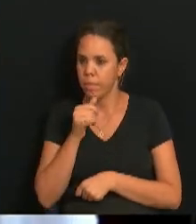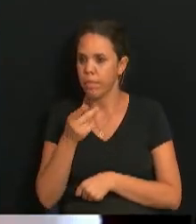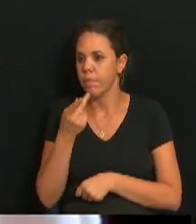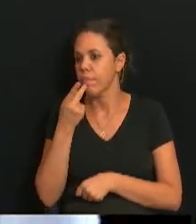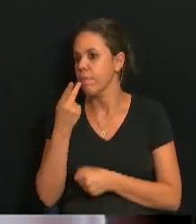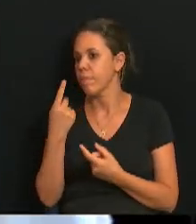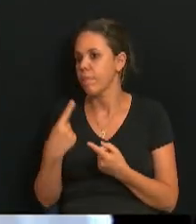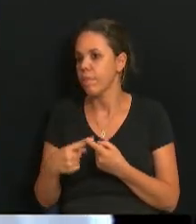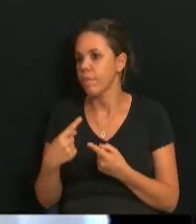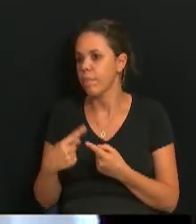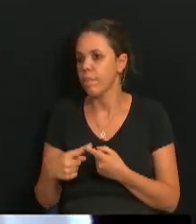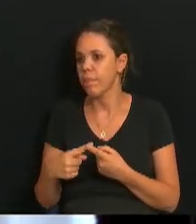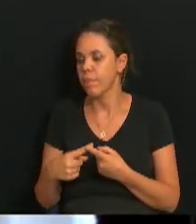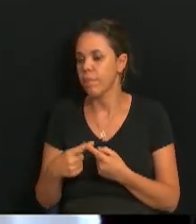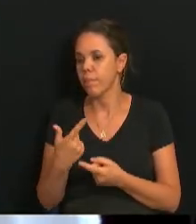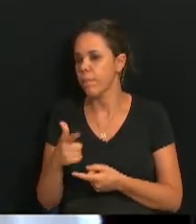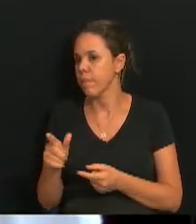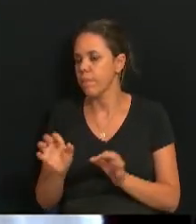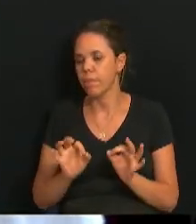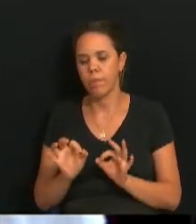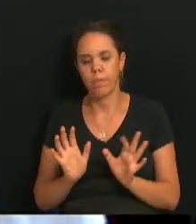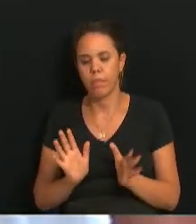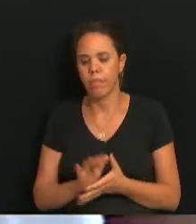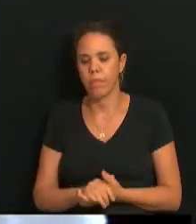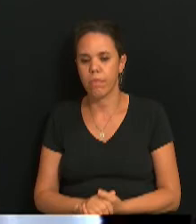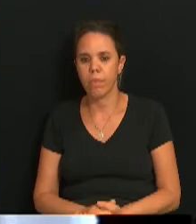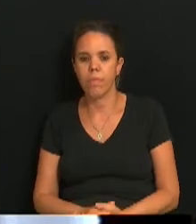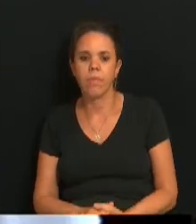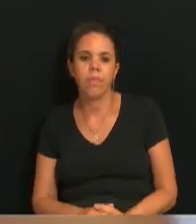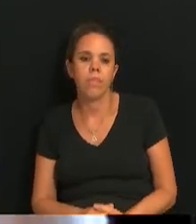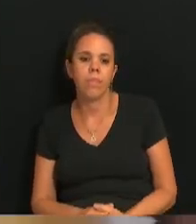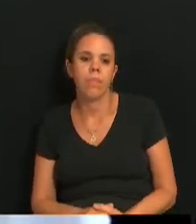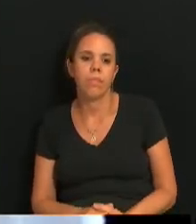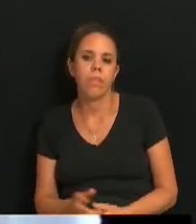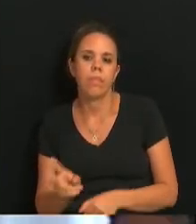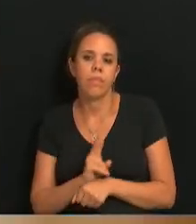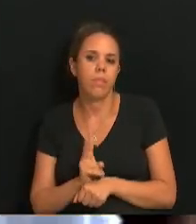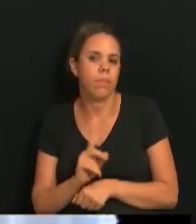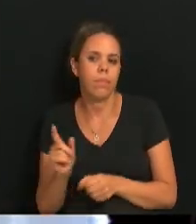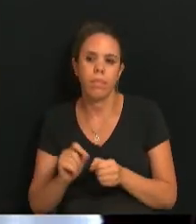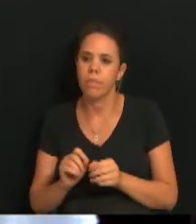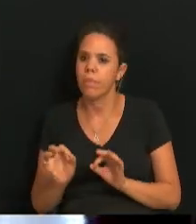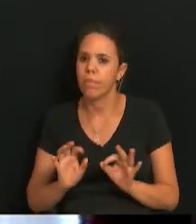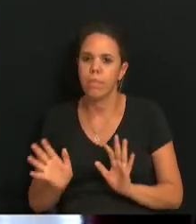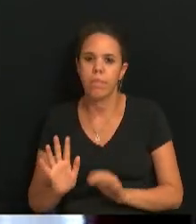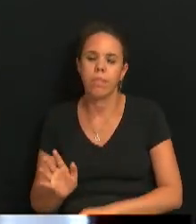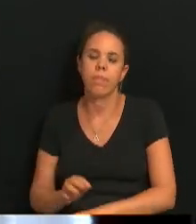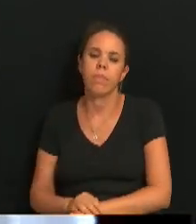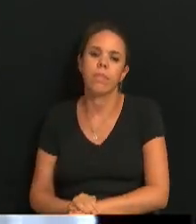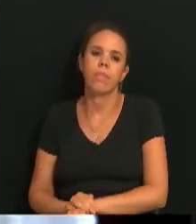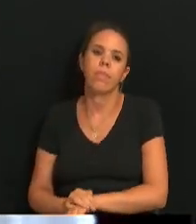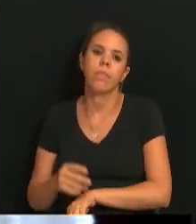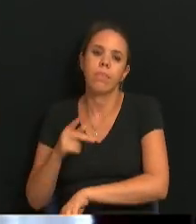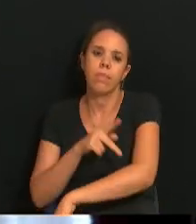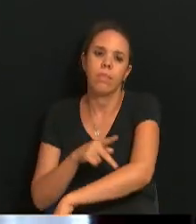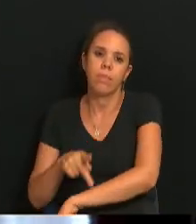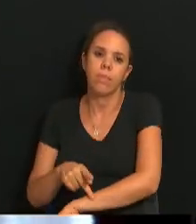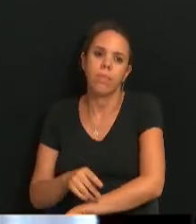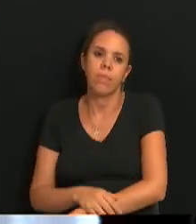que elas não realizam preparação? As agentes monitores não fazem preparação da atividade pedagógica que vai ser